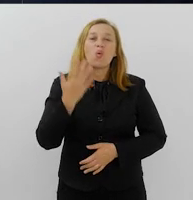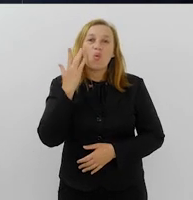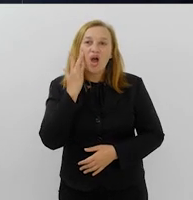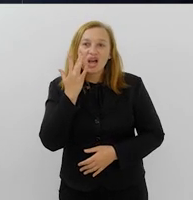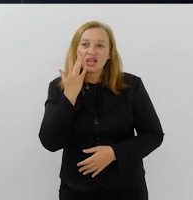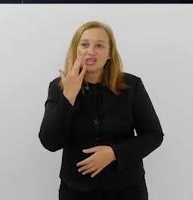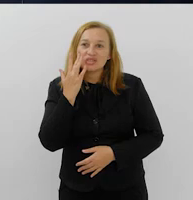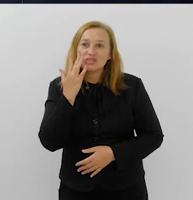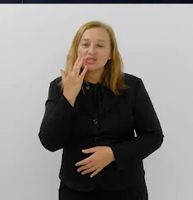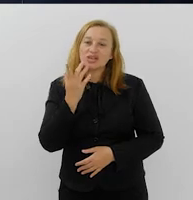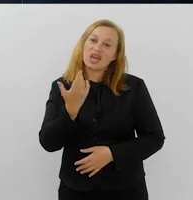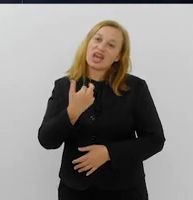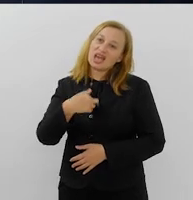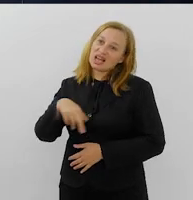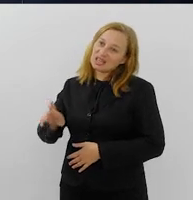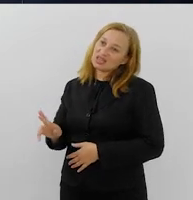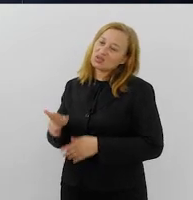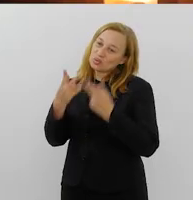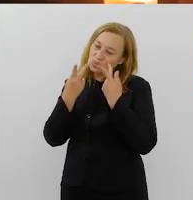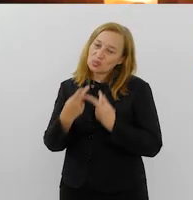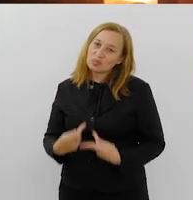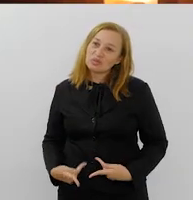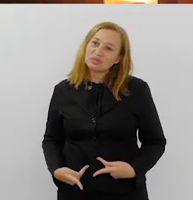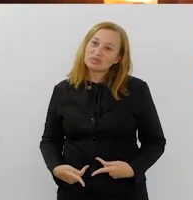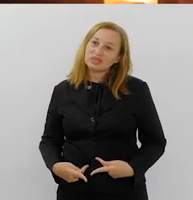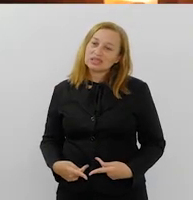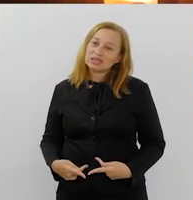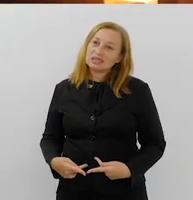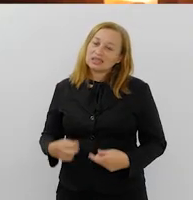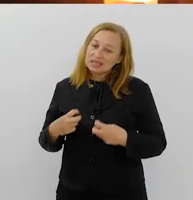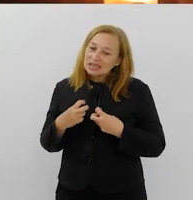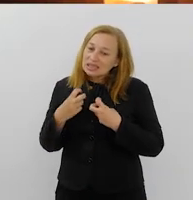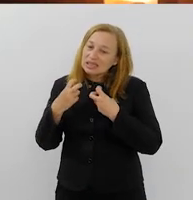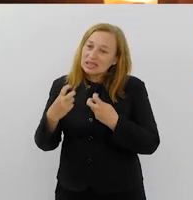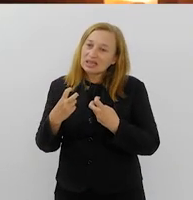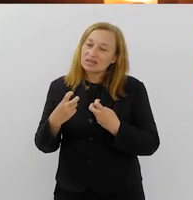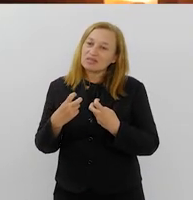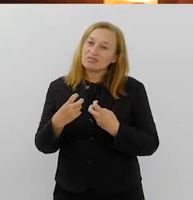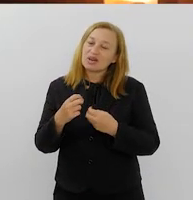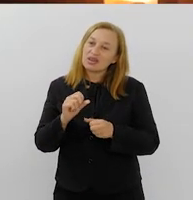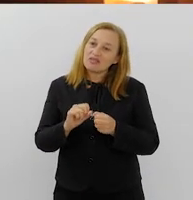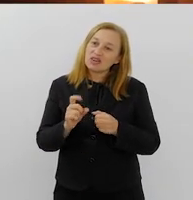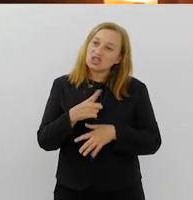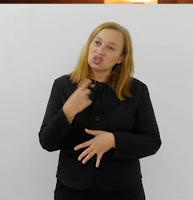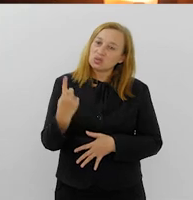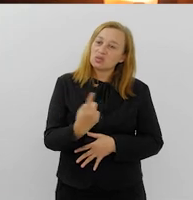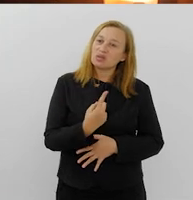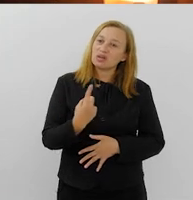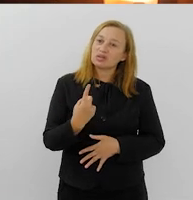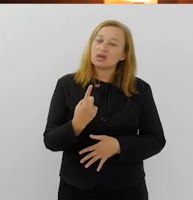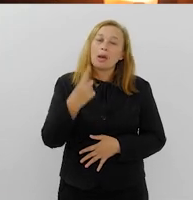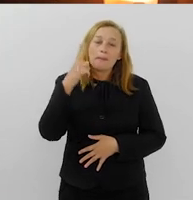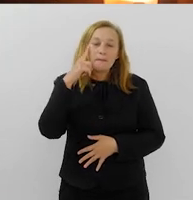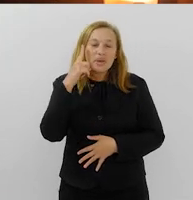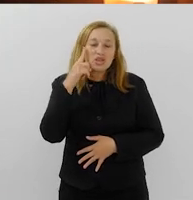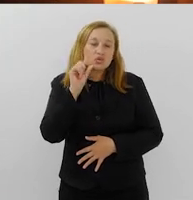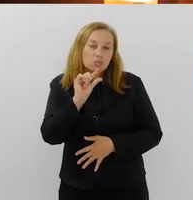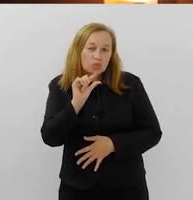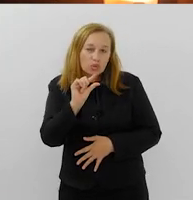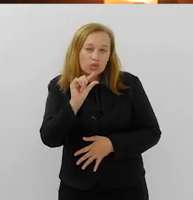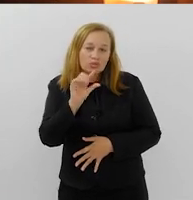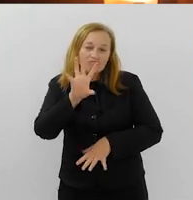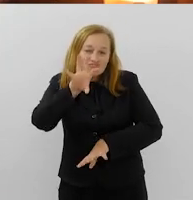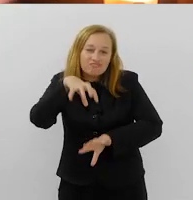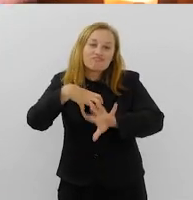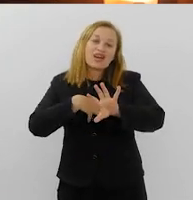Eu acho que é o meu lado religioso, o meu lado humano que grita, né? E faz com que a gente pense um pouquinho,